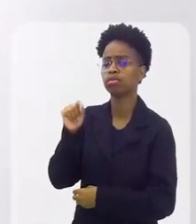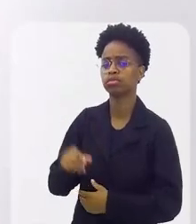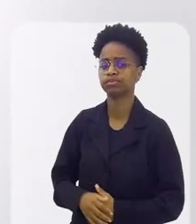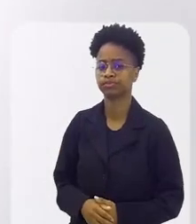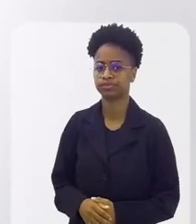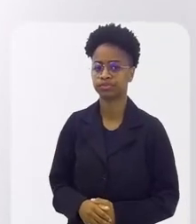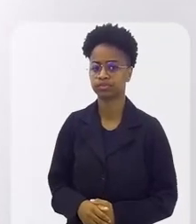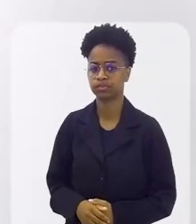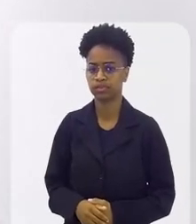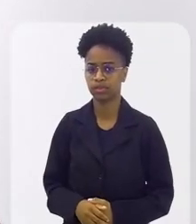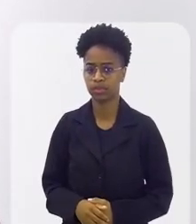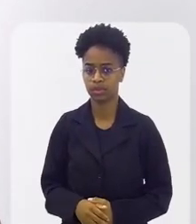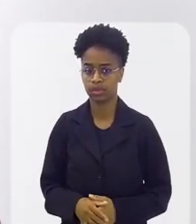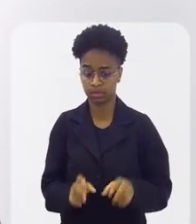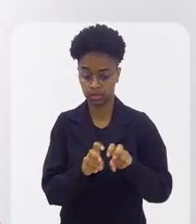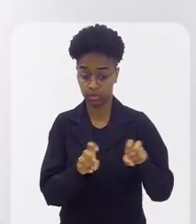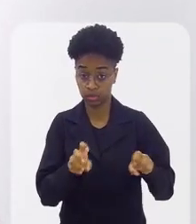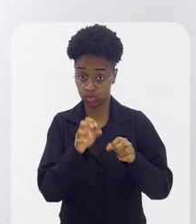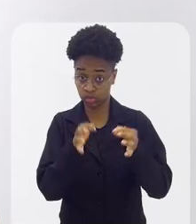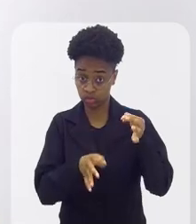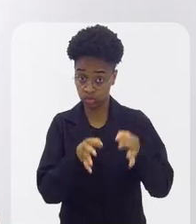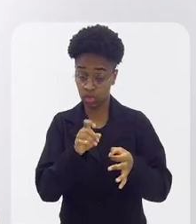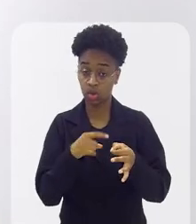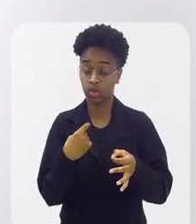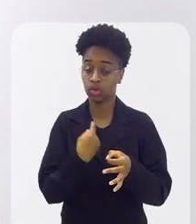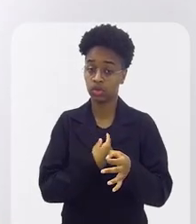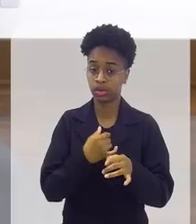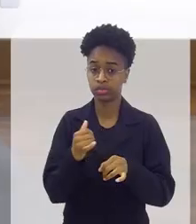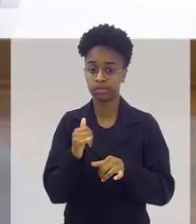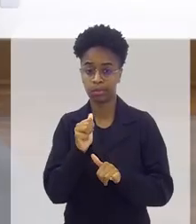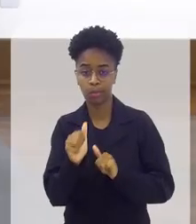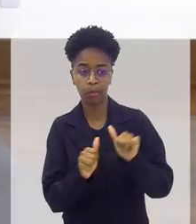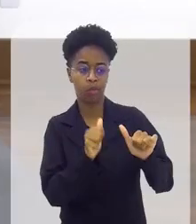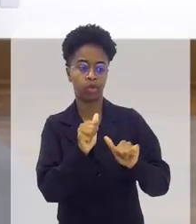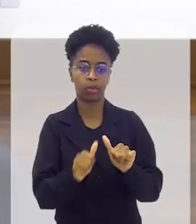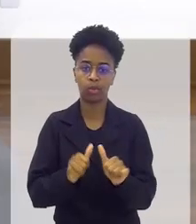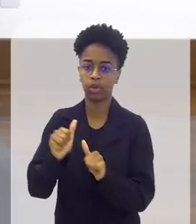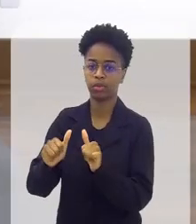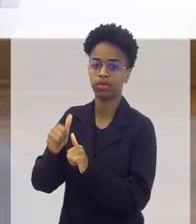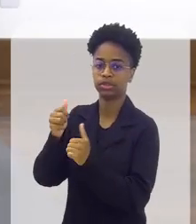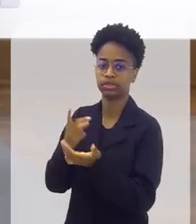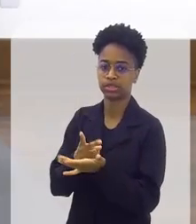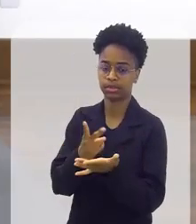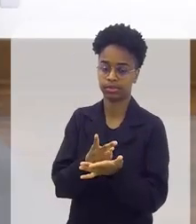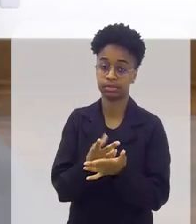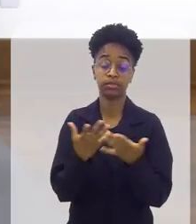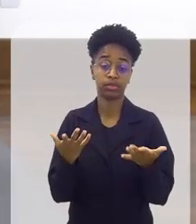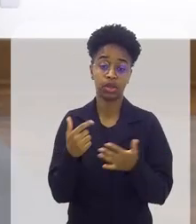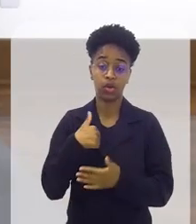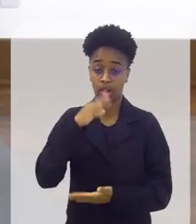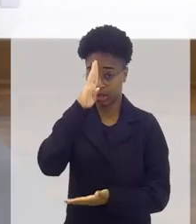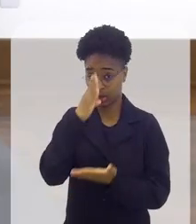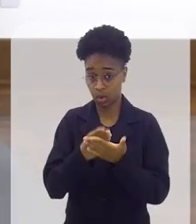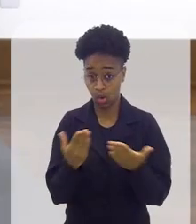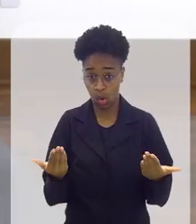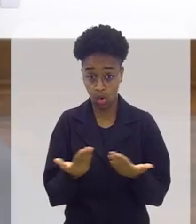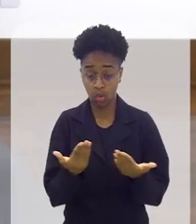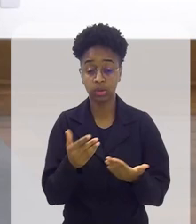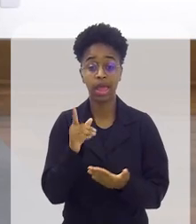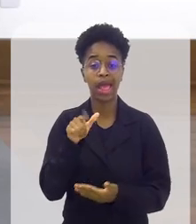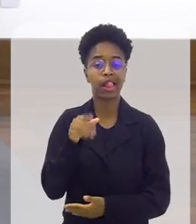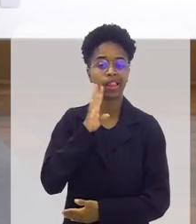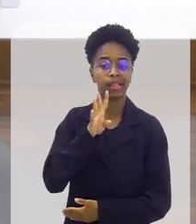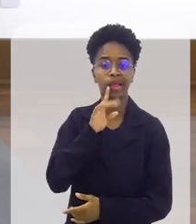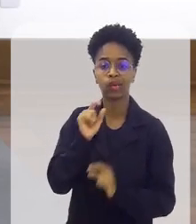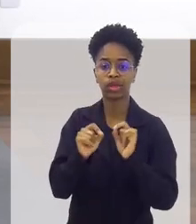é ele escolhido? O júri, em cada evento a gente faz de uma forma diferente. Eu acredito que hoje, para a gente, o